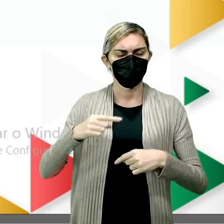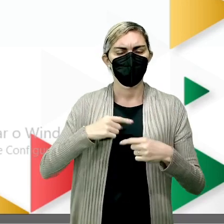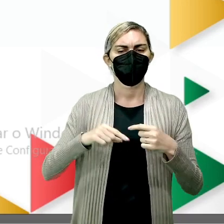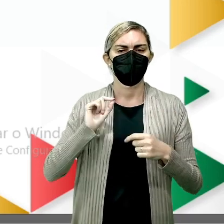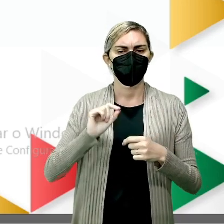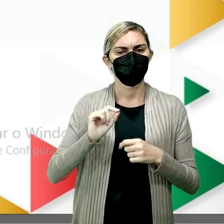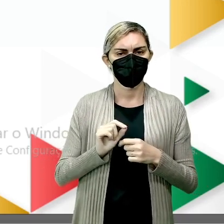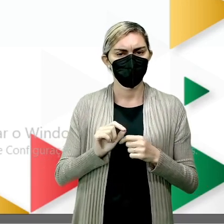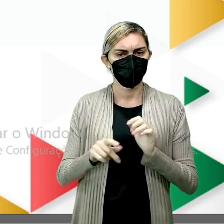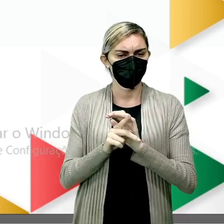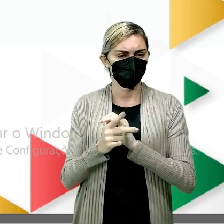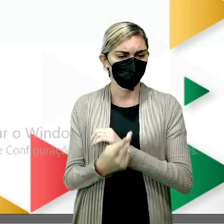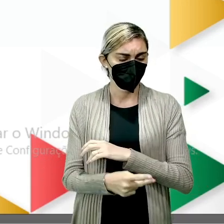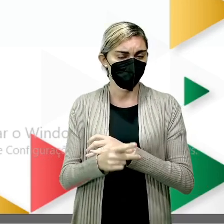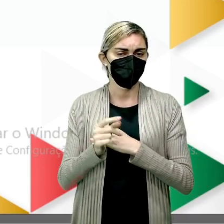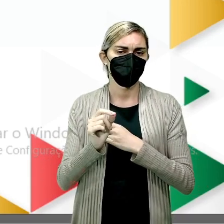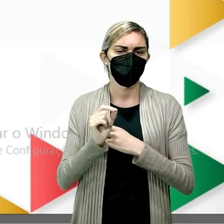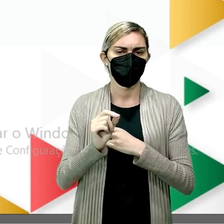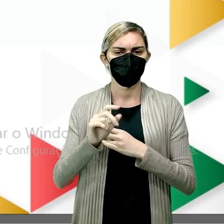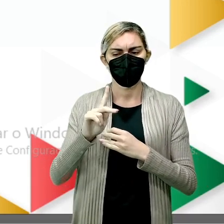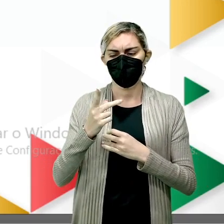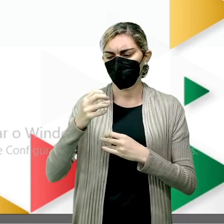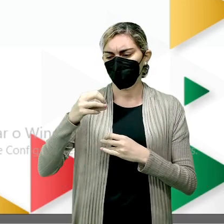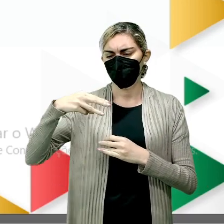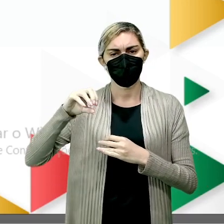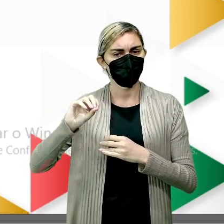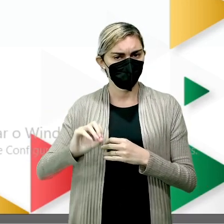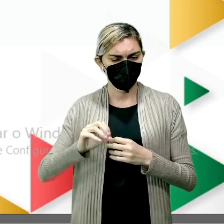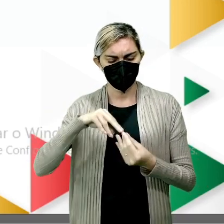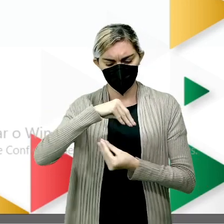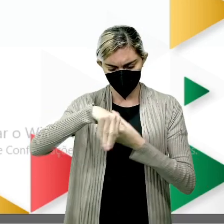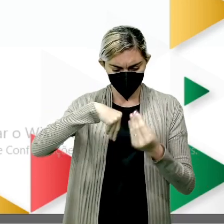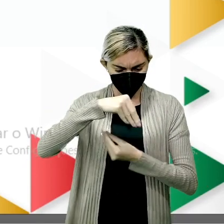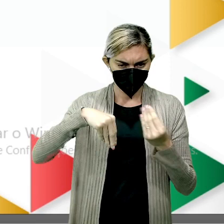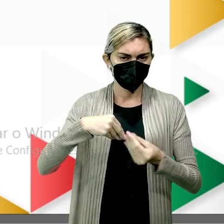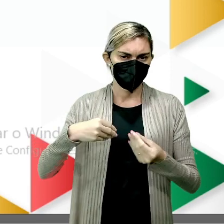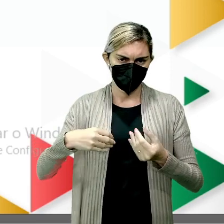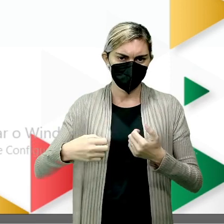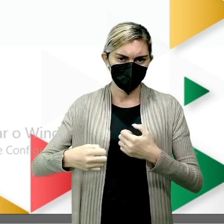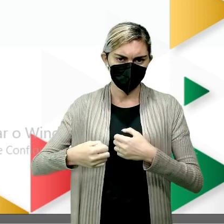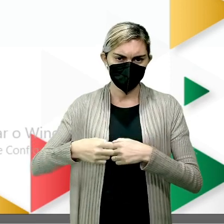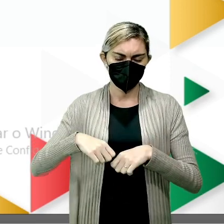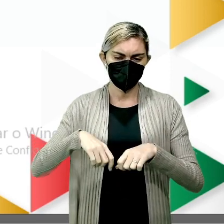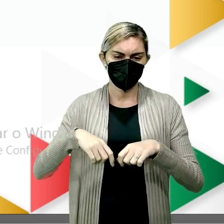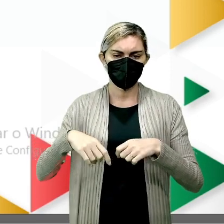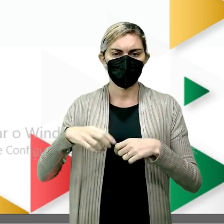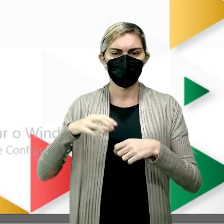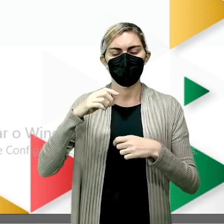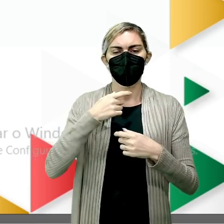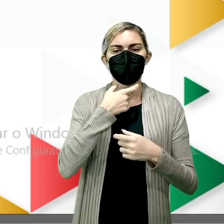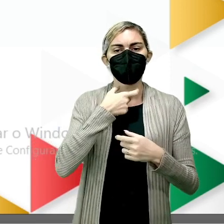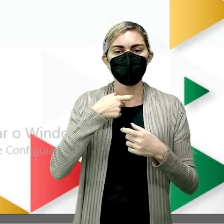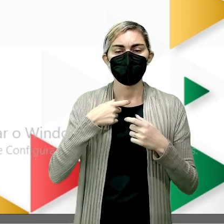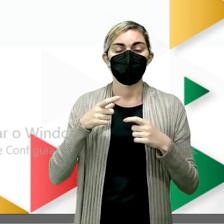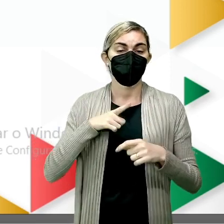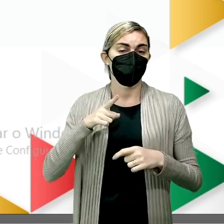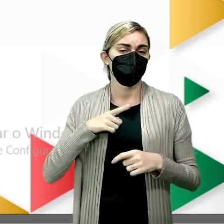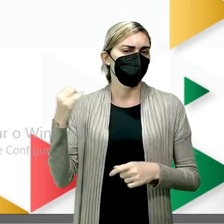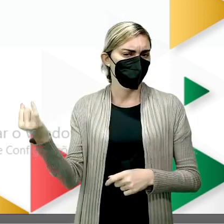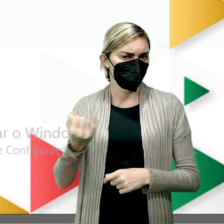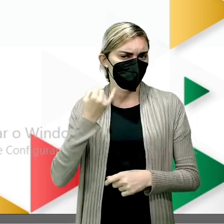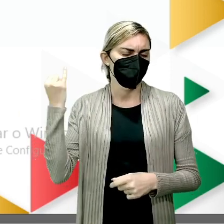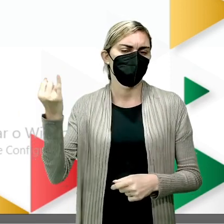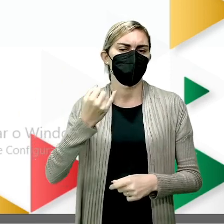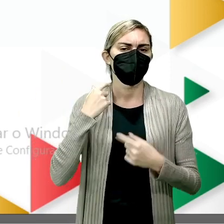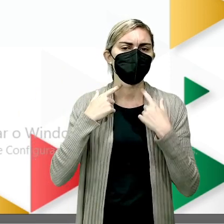é específica. Os hormônios que são produzidos pelo sistema endócrino, eles são extremamente